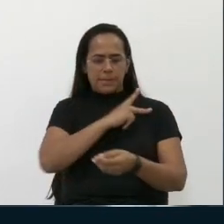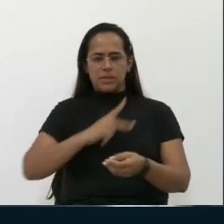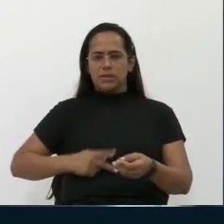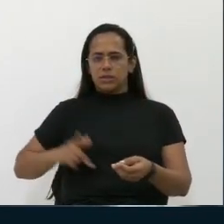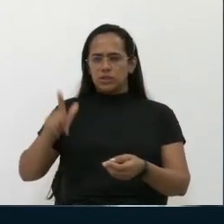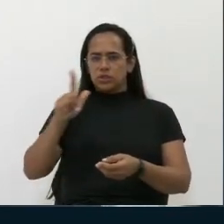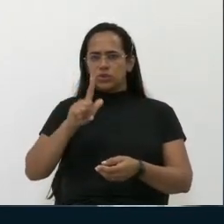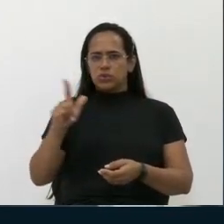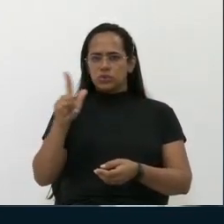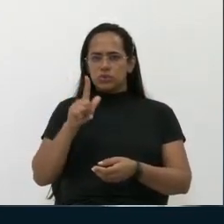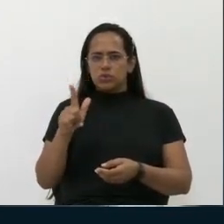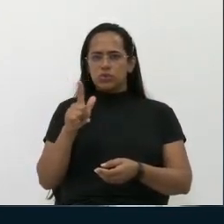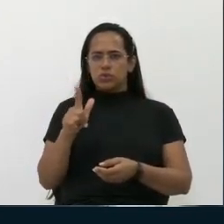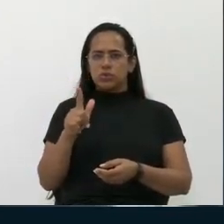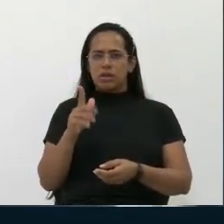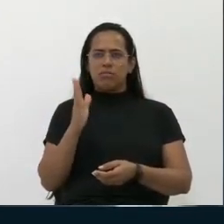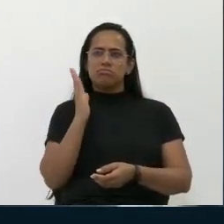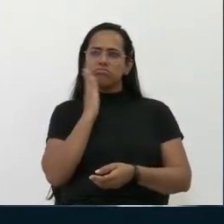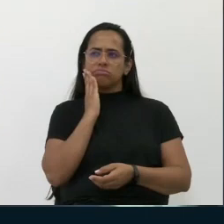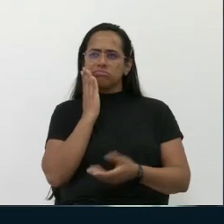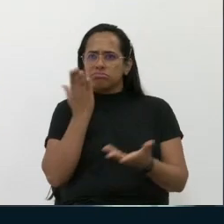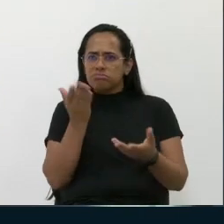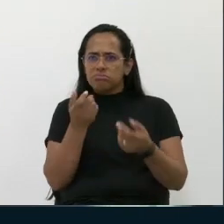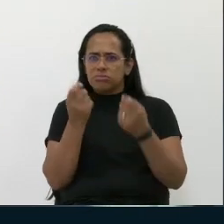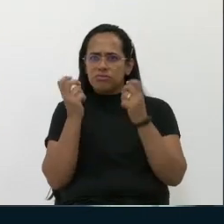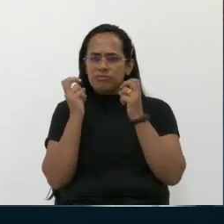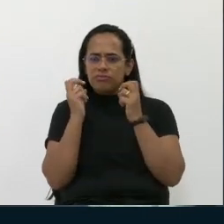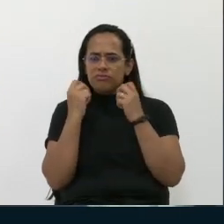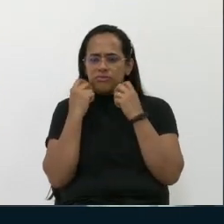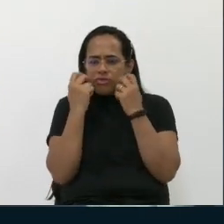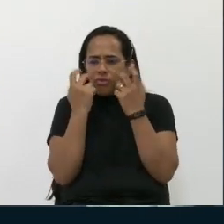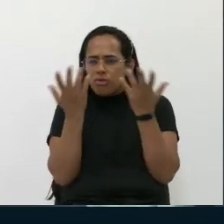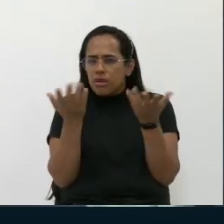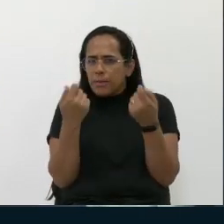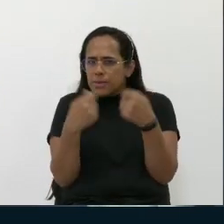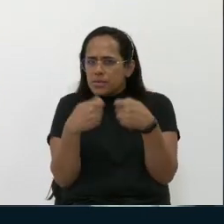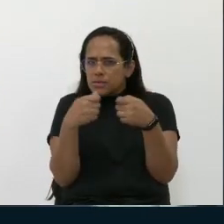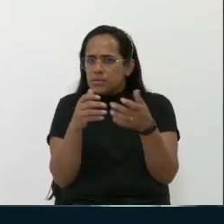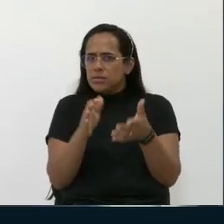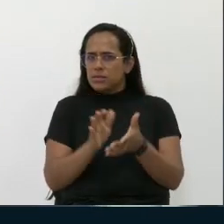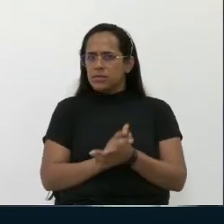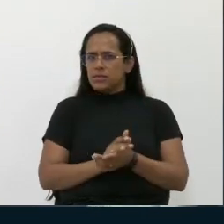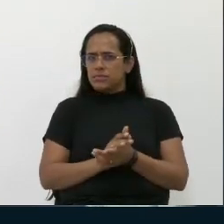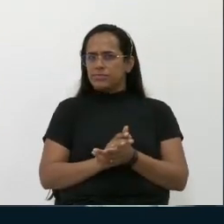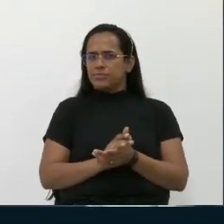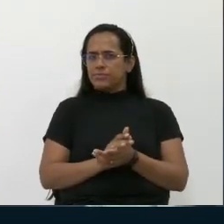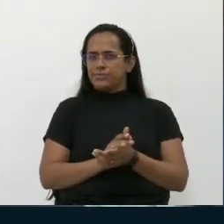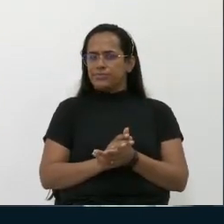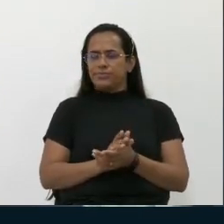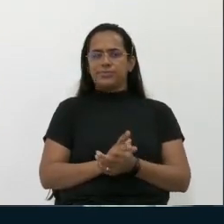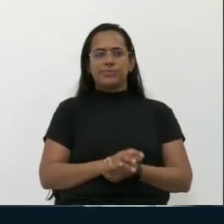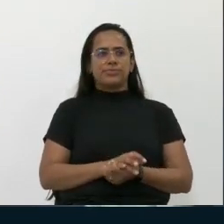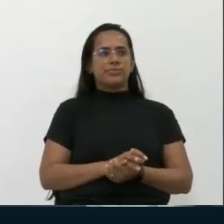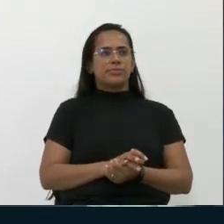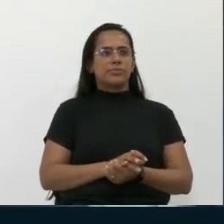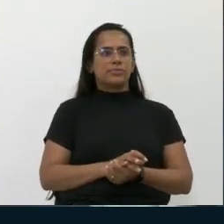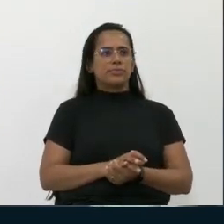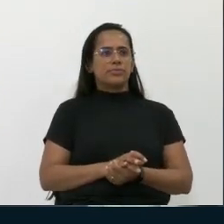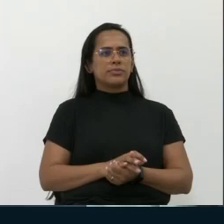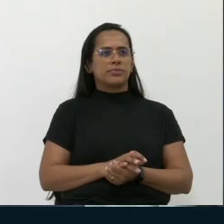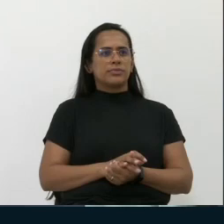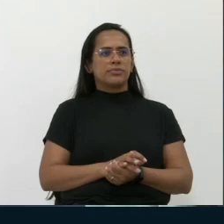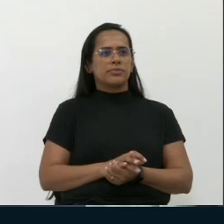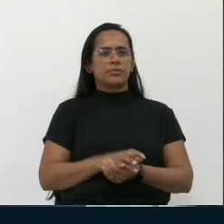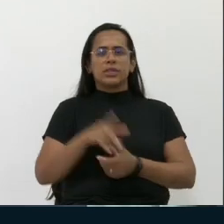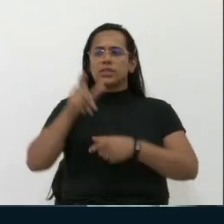Trevo de Bom Sucesso. O Trevo do Bom Sucesso já está mais do que inaugurado. Né? Por que que o pessoal que estava atacando aqui, atacando as